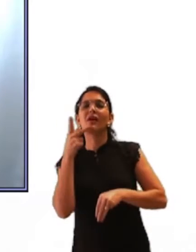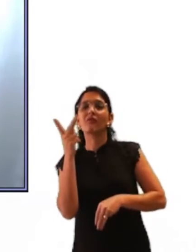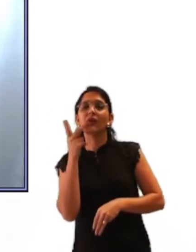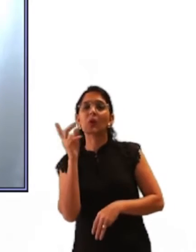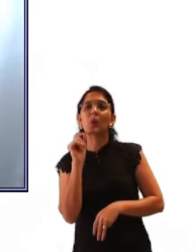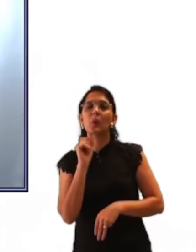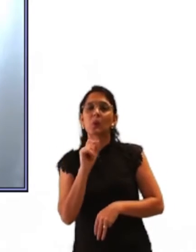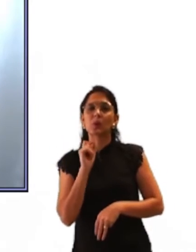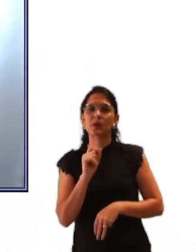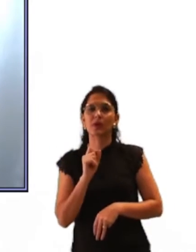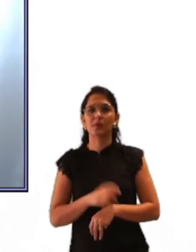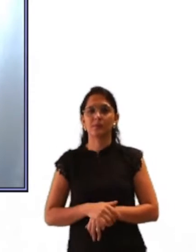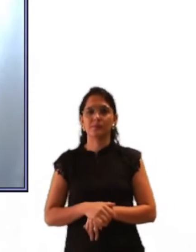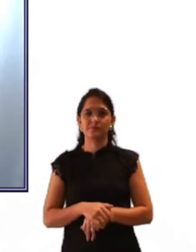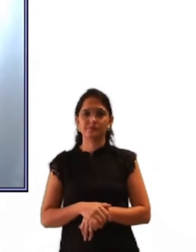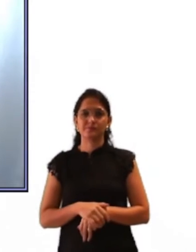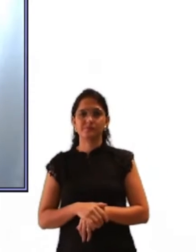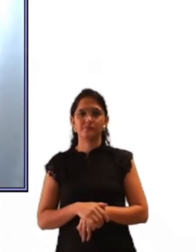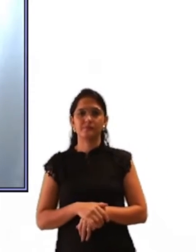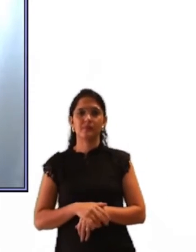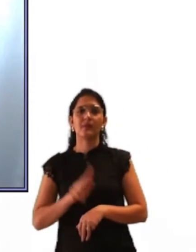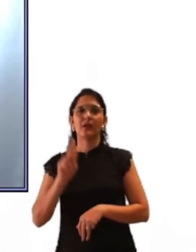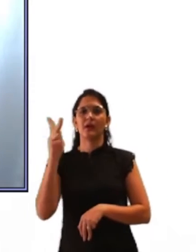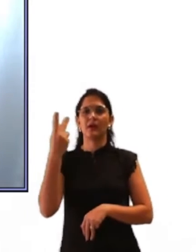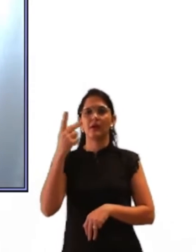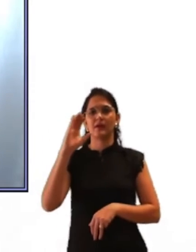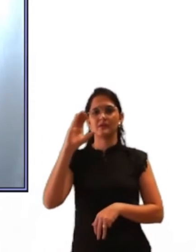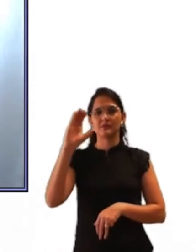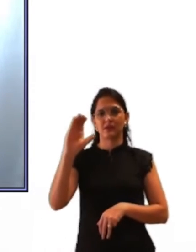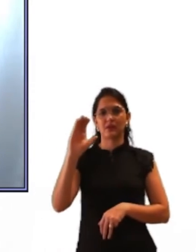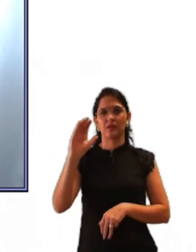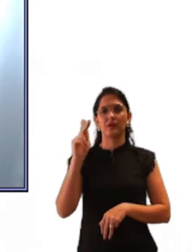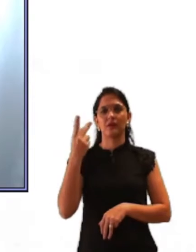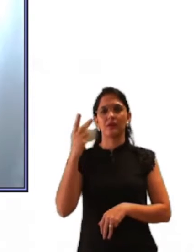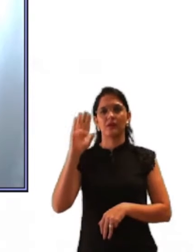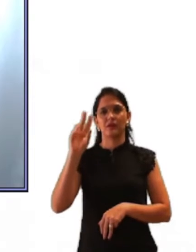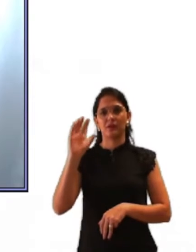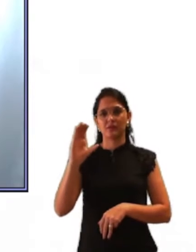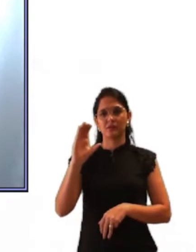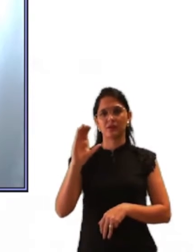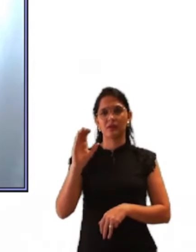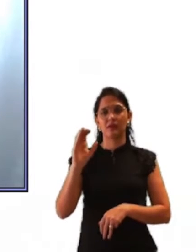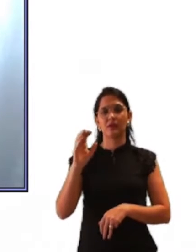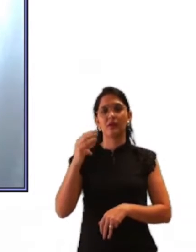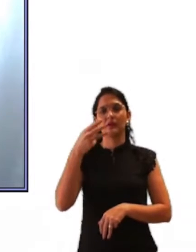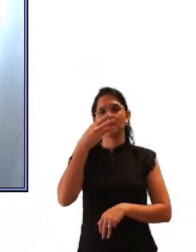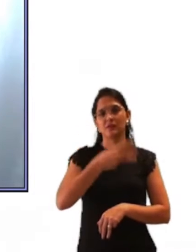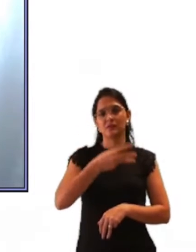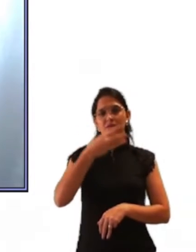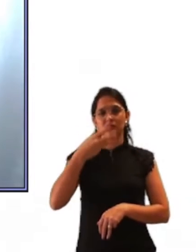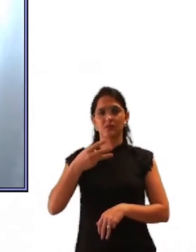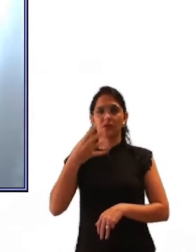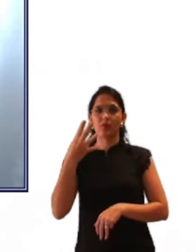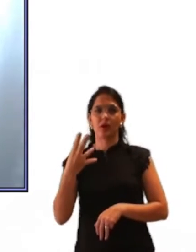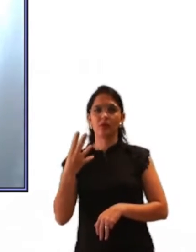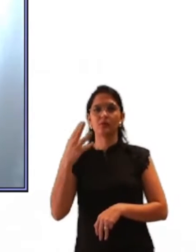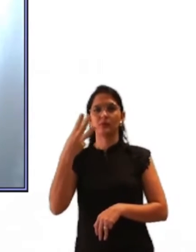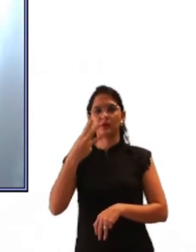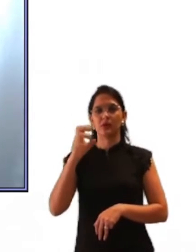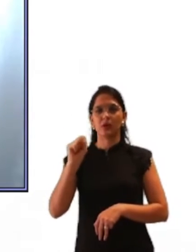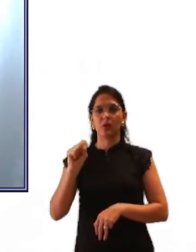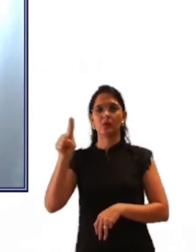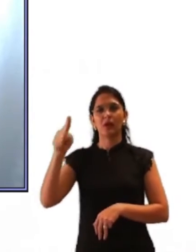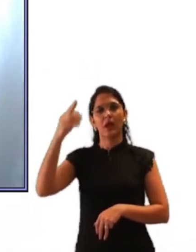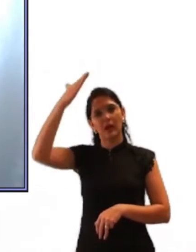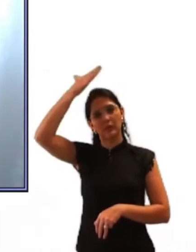ele falou, olha o que que ele diz, no HC, recurso em habeas corpus 304-38 do Pará, o